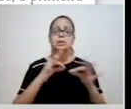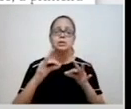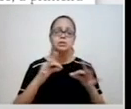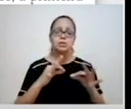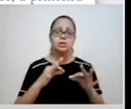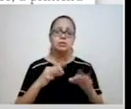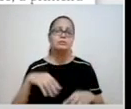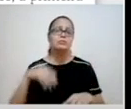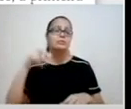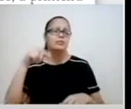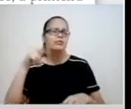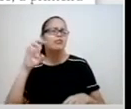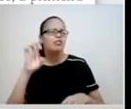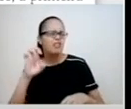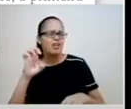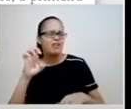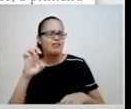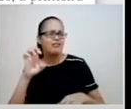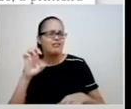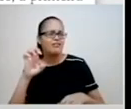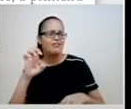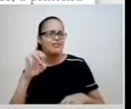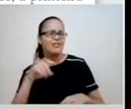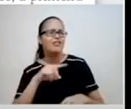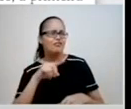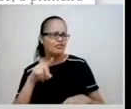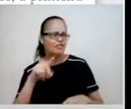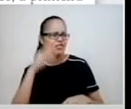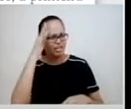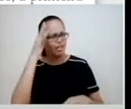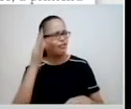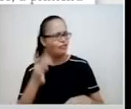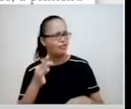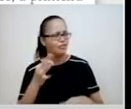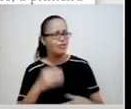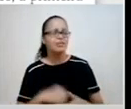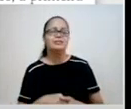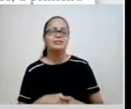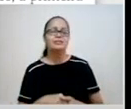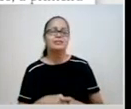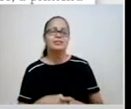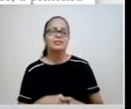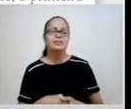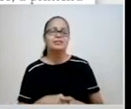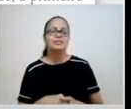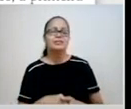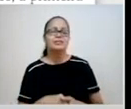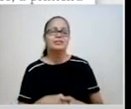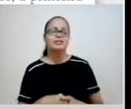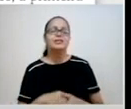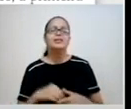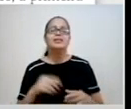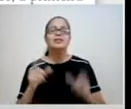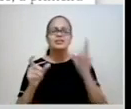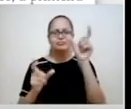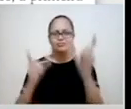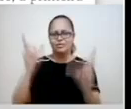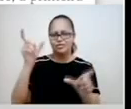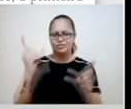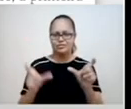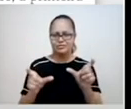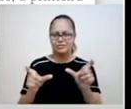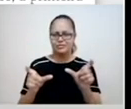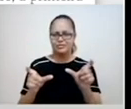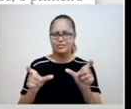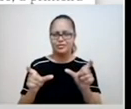né, você acha, concorda, né? Então esse né aí é meio que para ver se o meu interlocutor está ali, está prestando atenção,